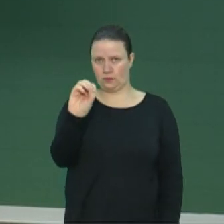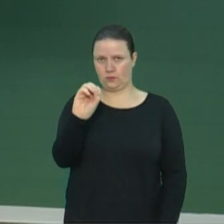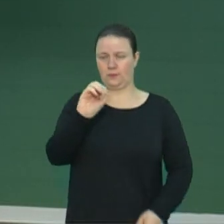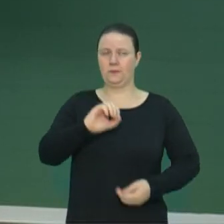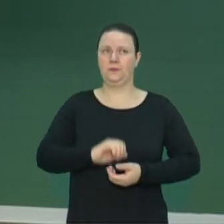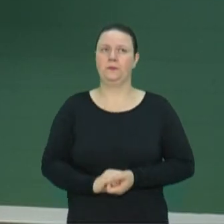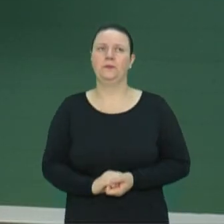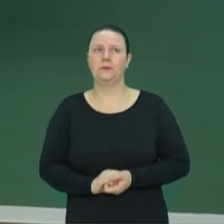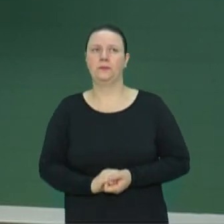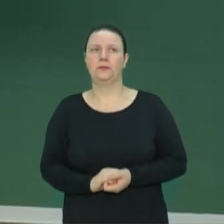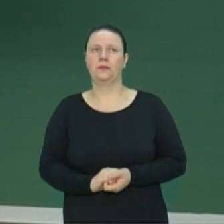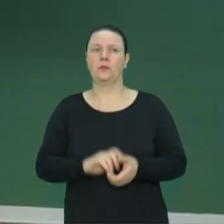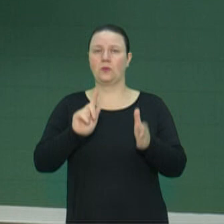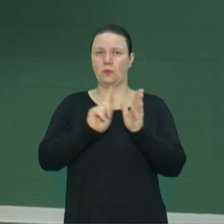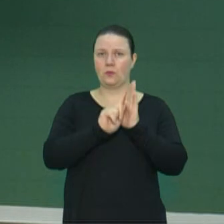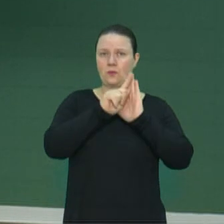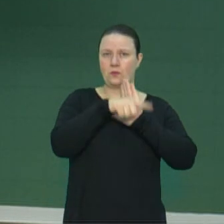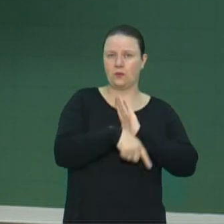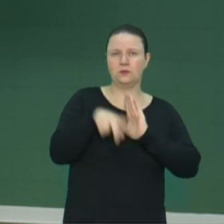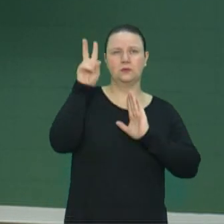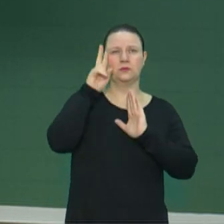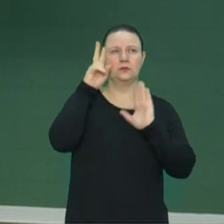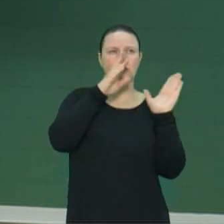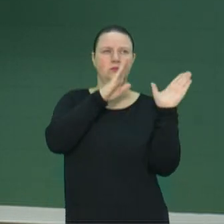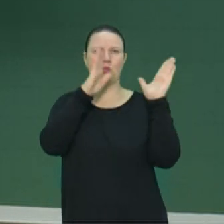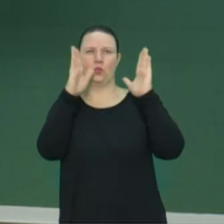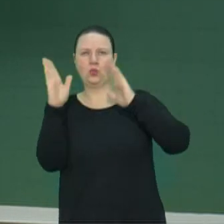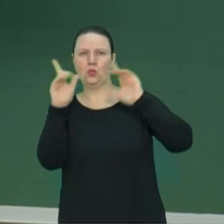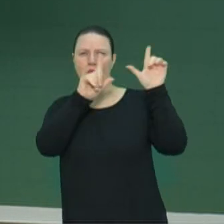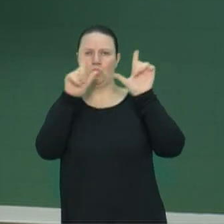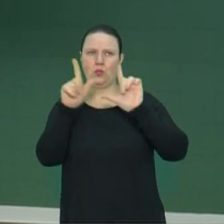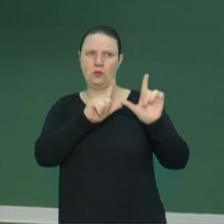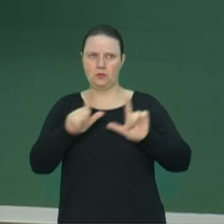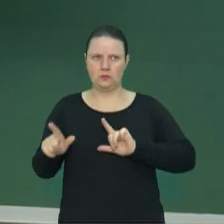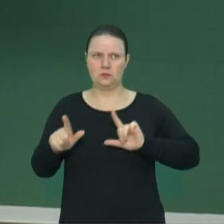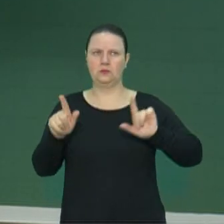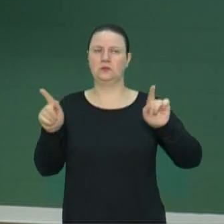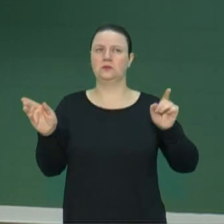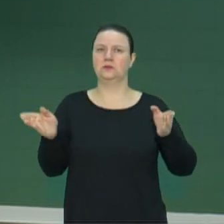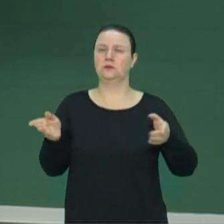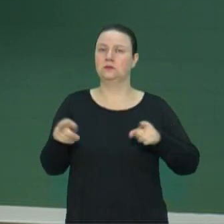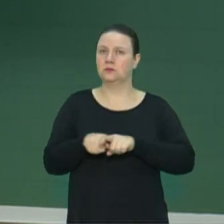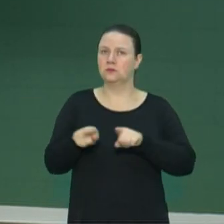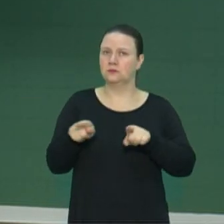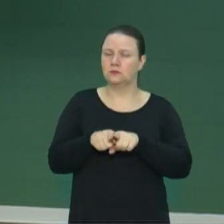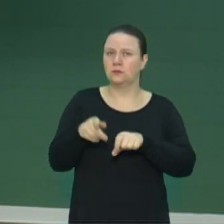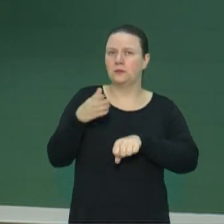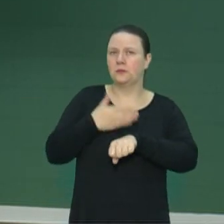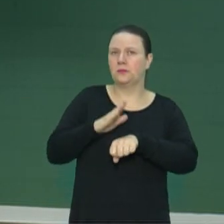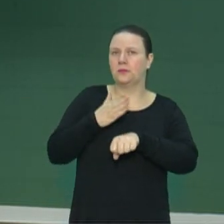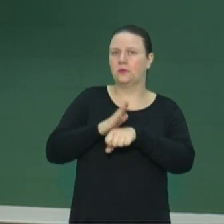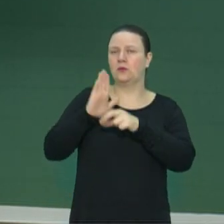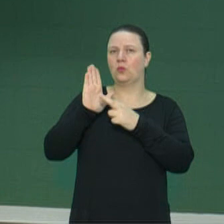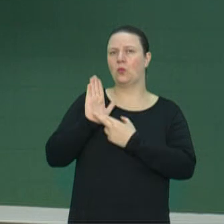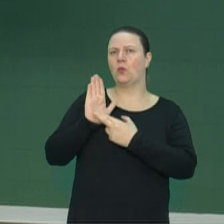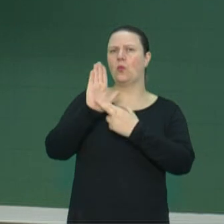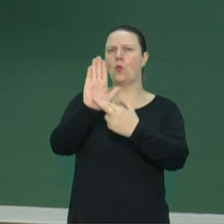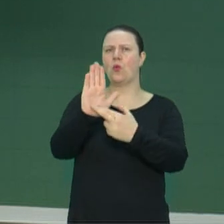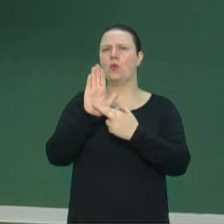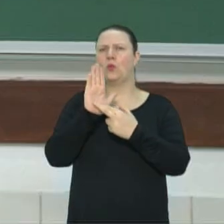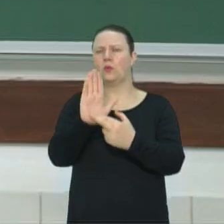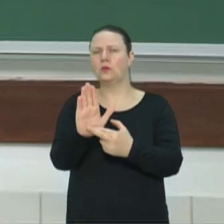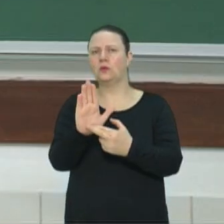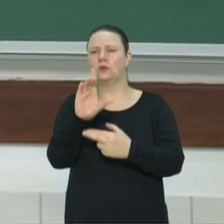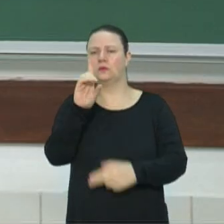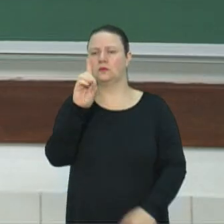El género historieta y emprego de los demonstrativos, emprego